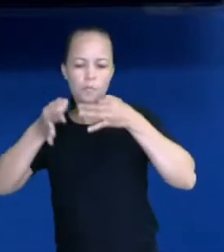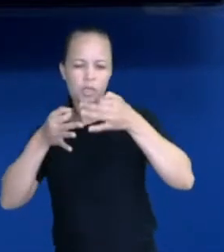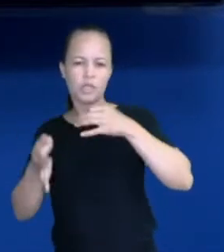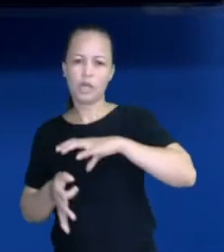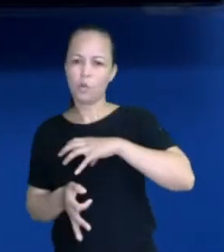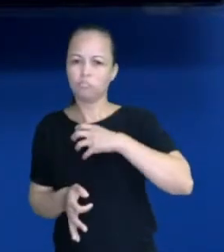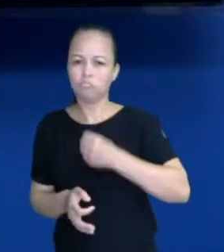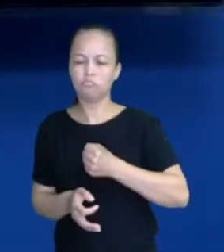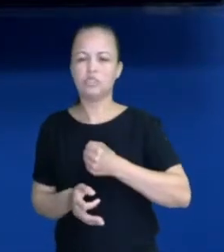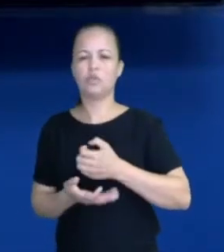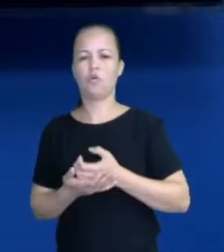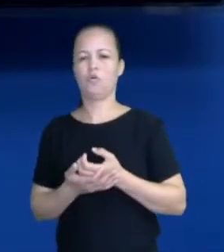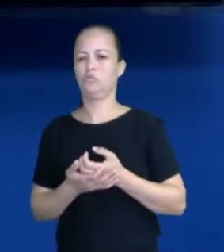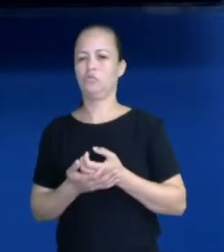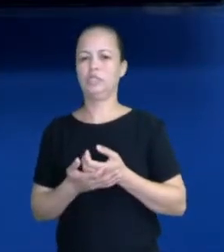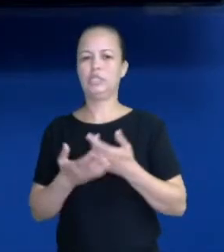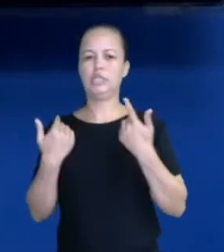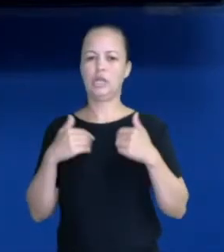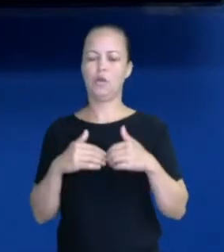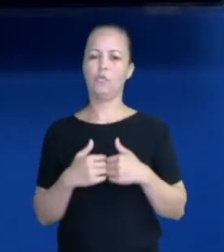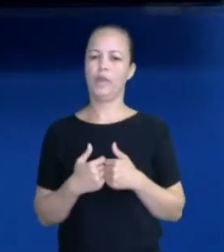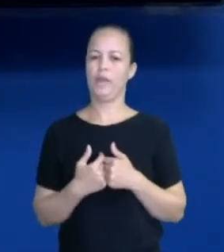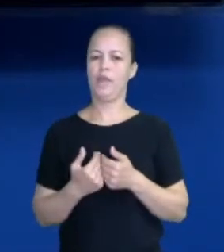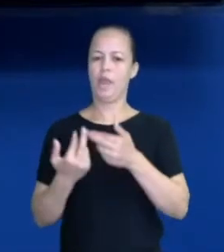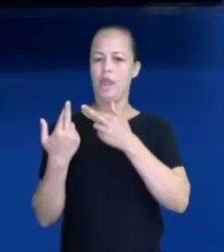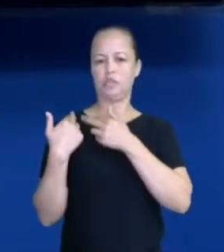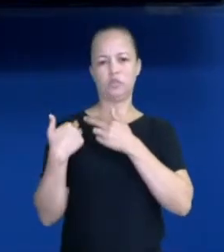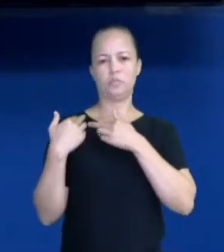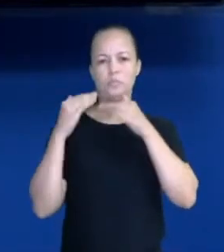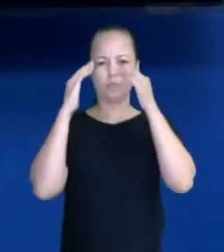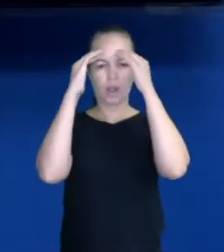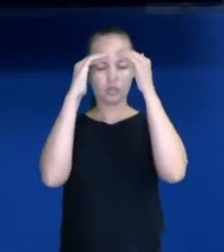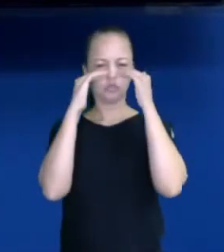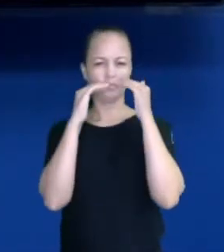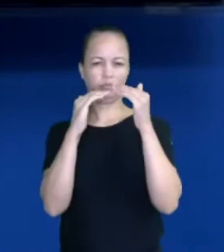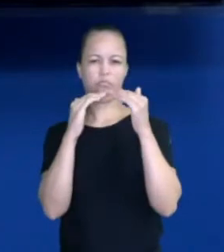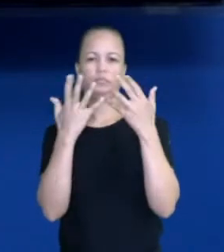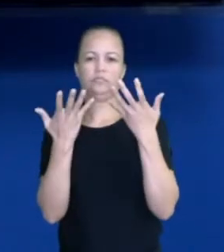opinião sadia, será uma opinião do ódio.